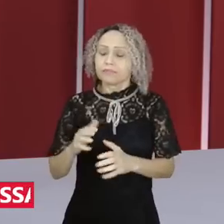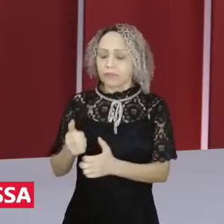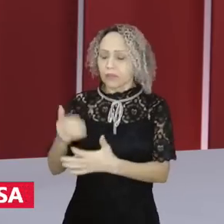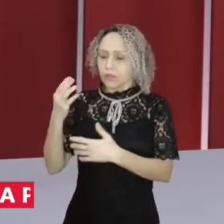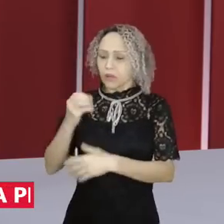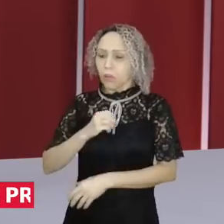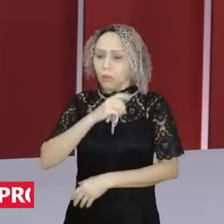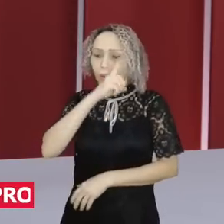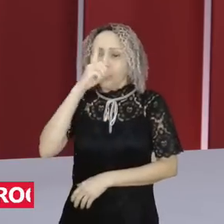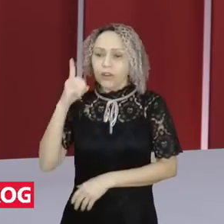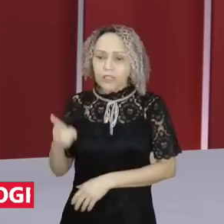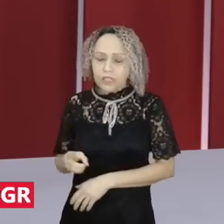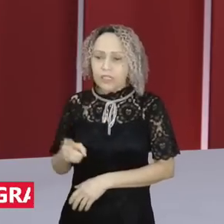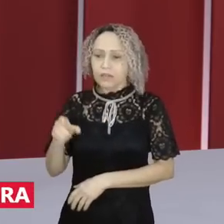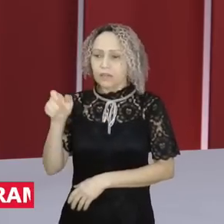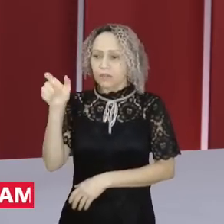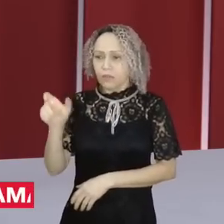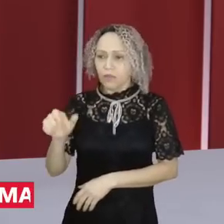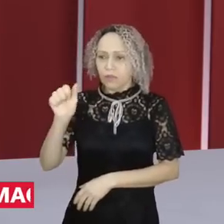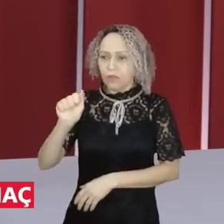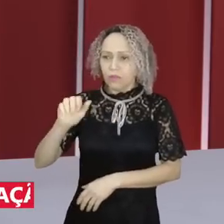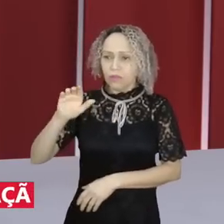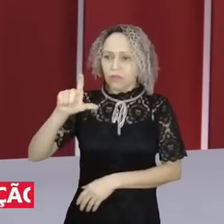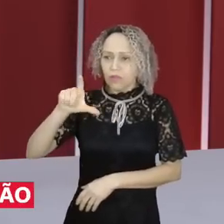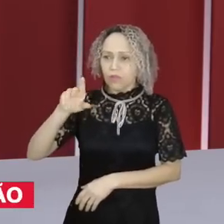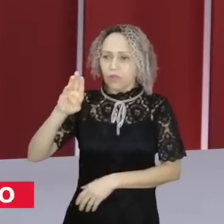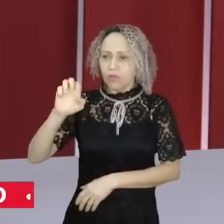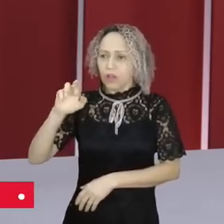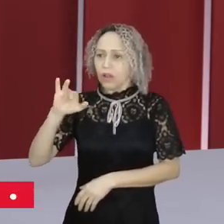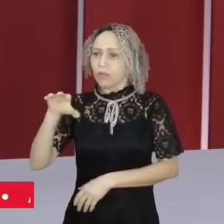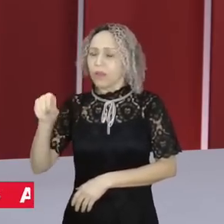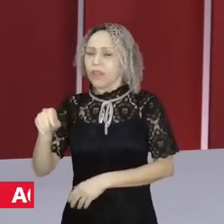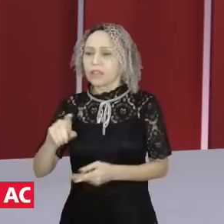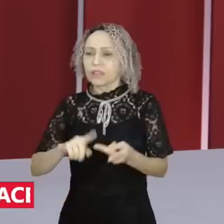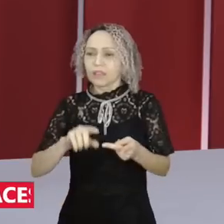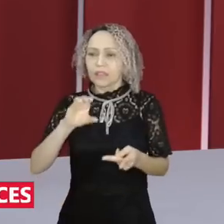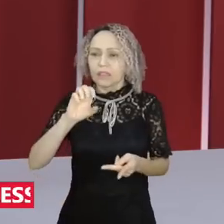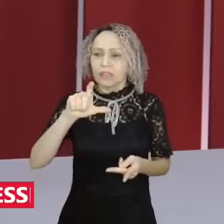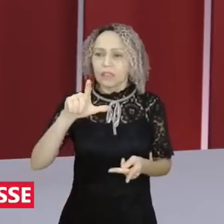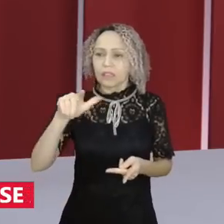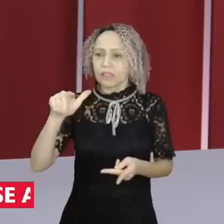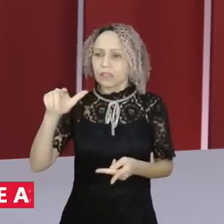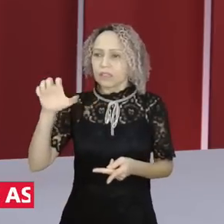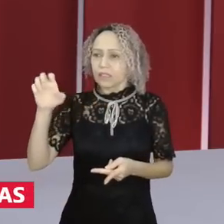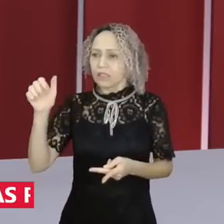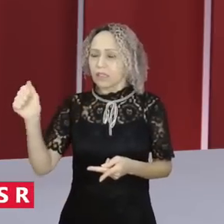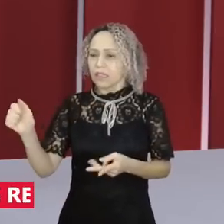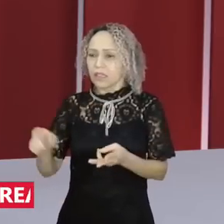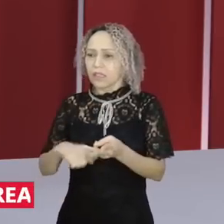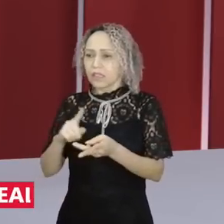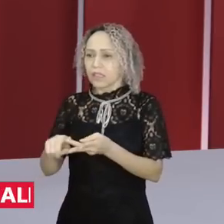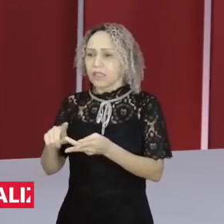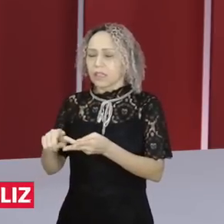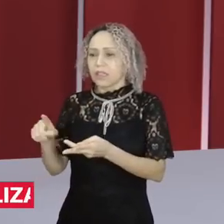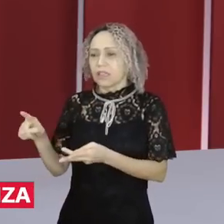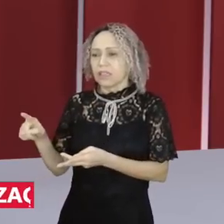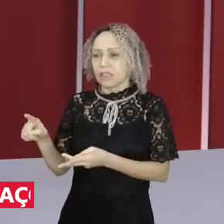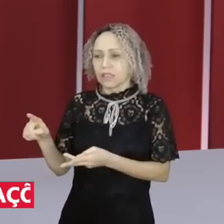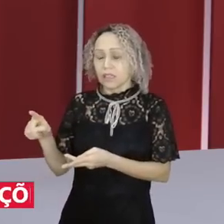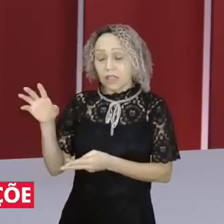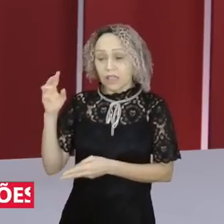Ricardo Roque, Geraldo e Cleia Câmara, que são lá de São Luís do Maranhão. Bom dia para vocês.